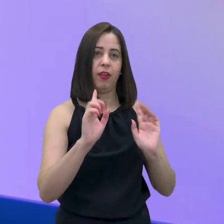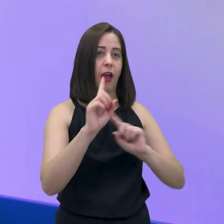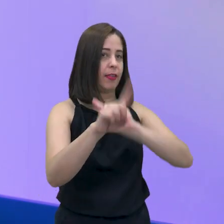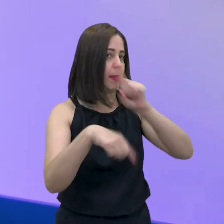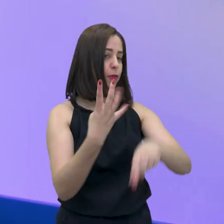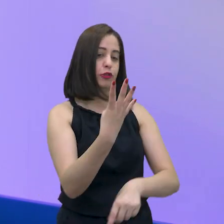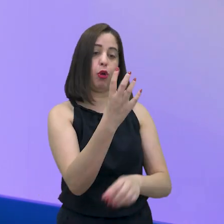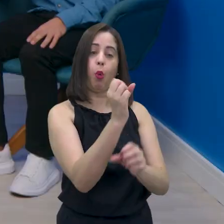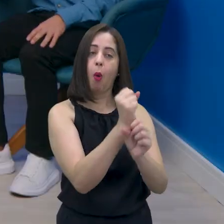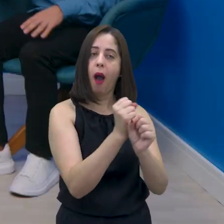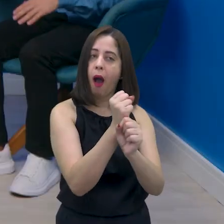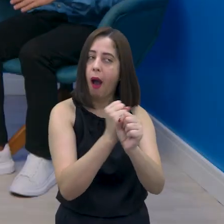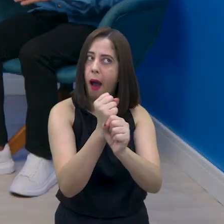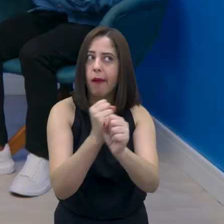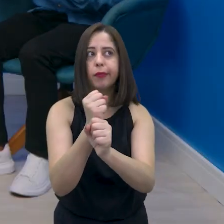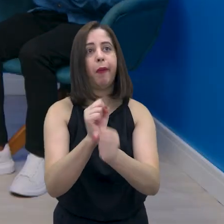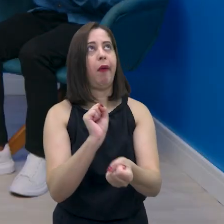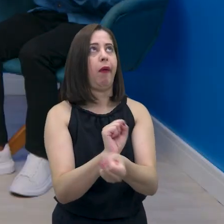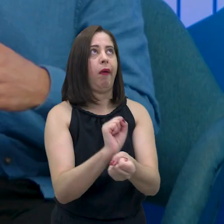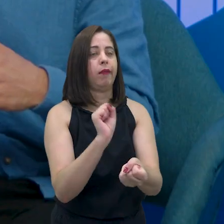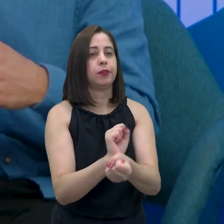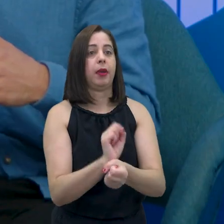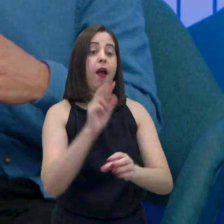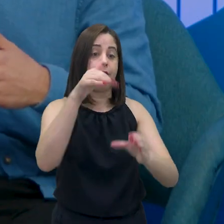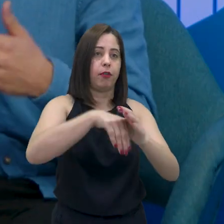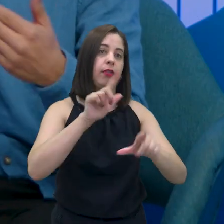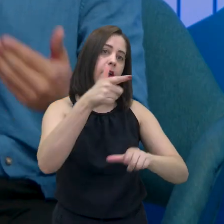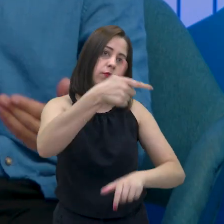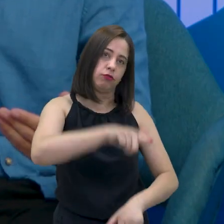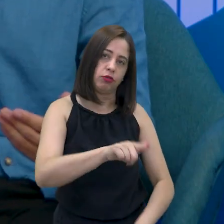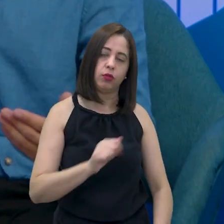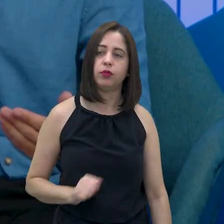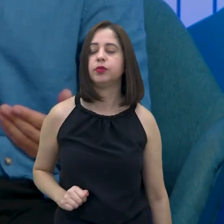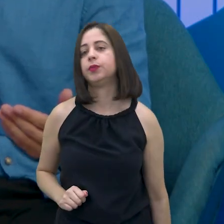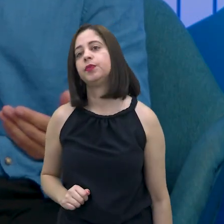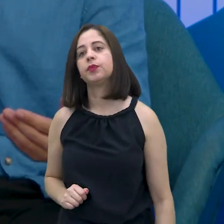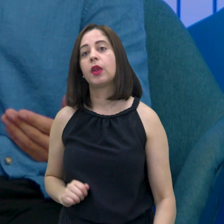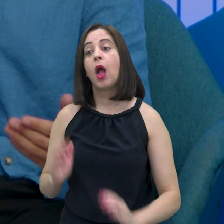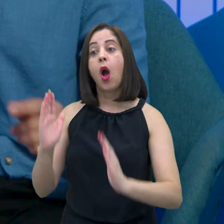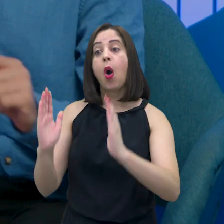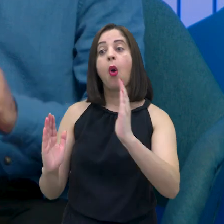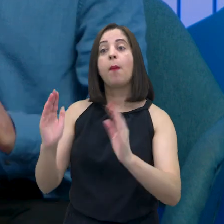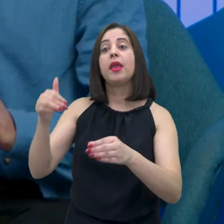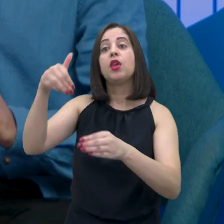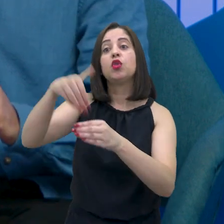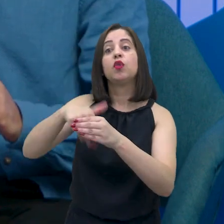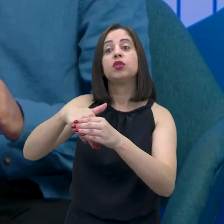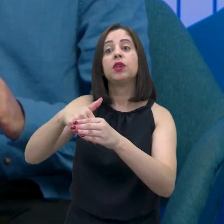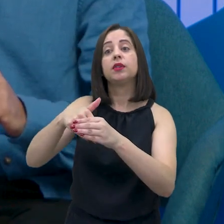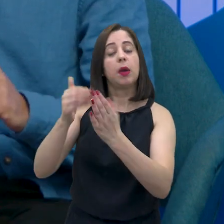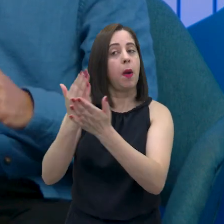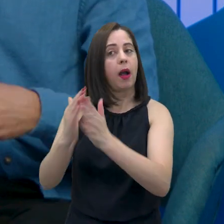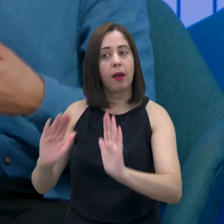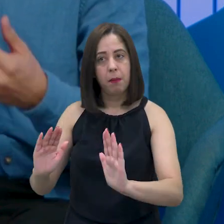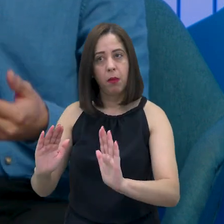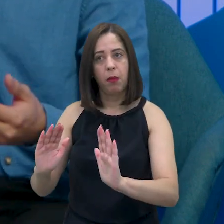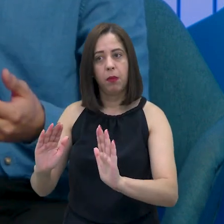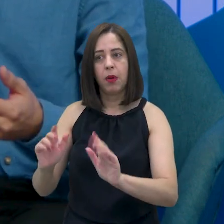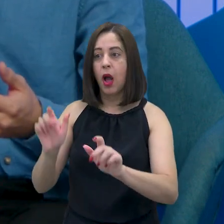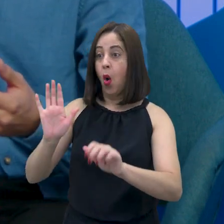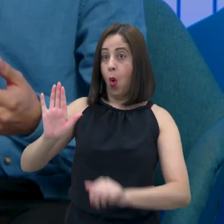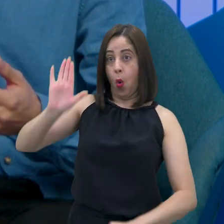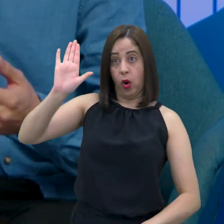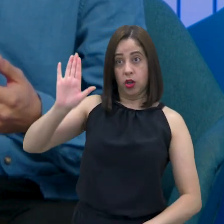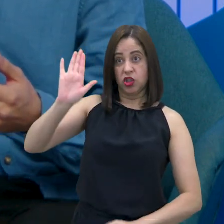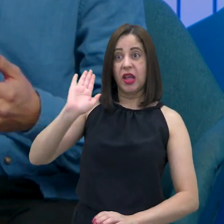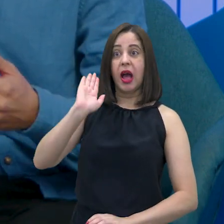daqui 4 anos. Limão, uma vez que as eleições passaram, os candidatos foram eleitos, qual a melhor maneira